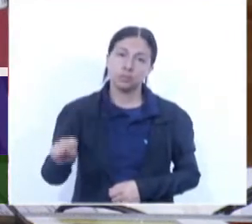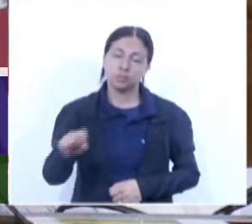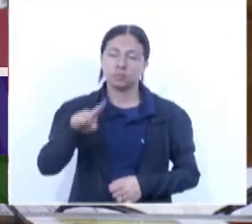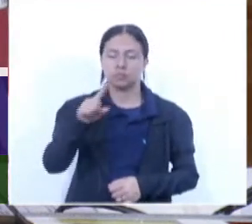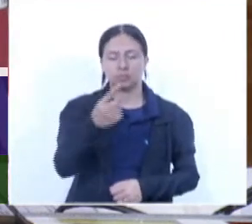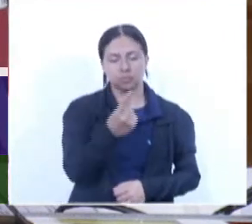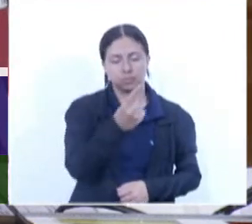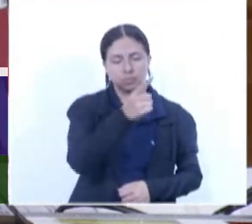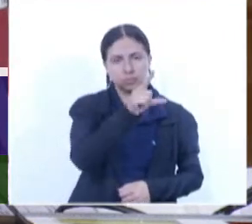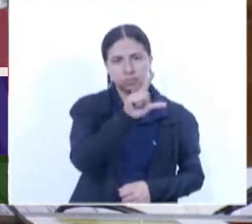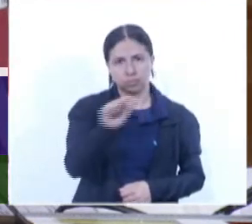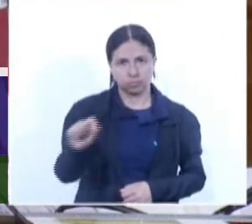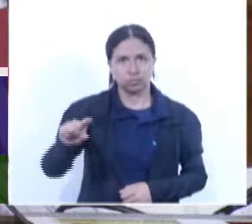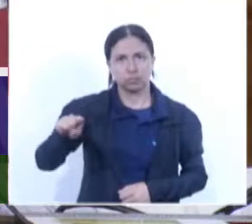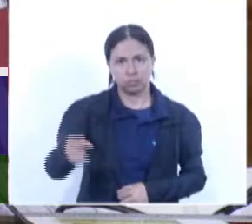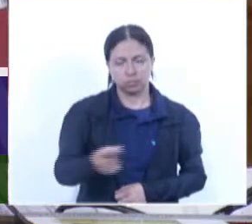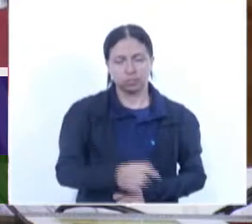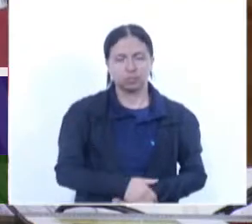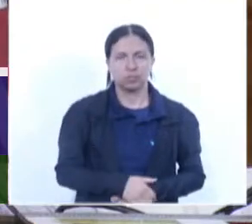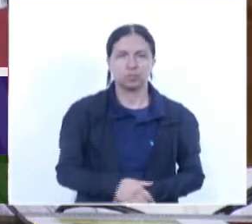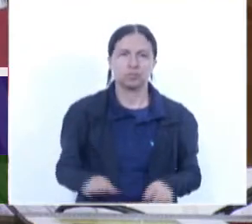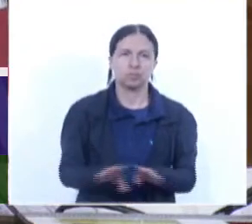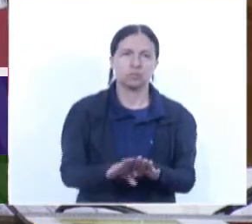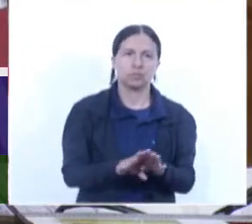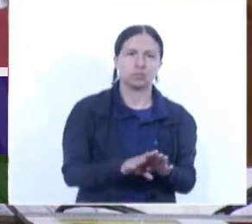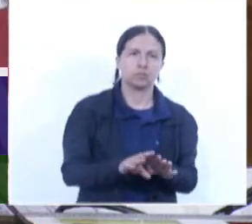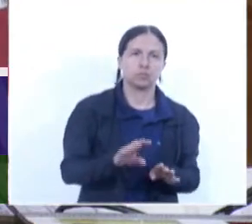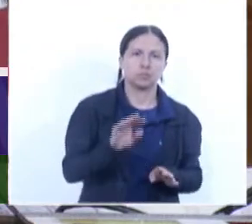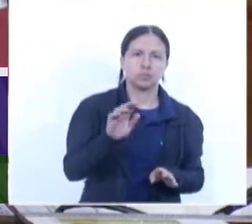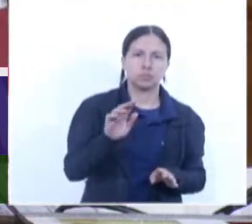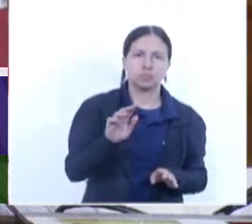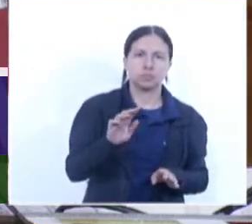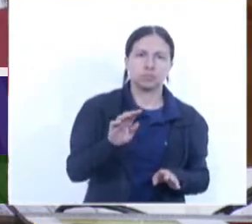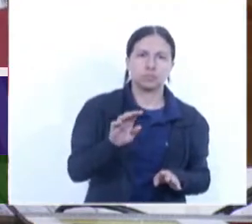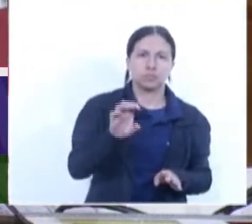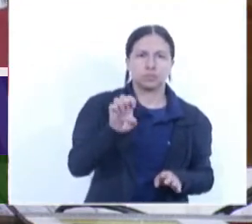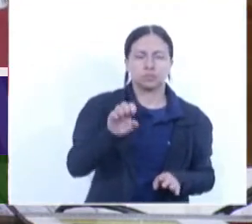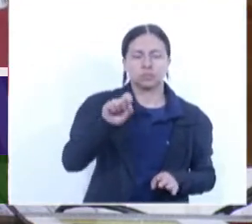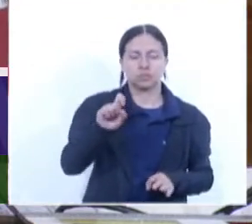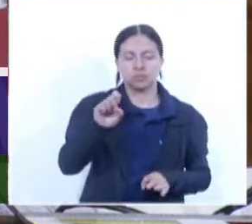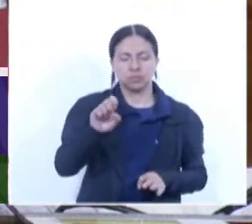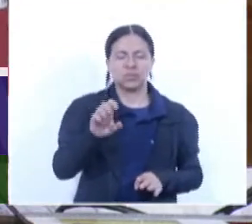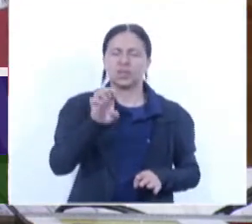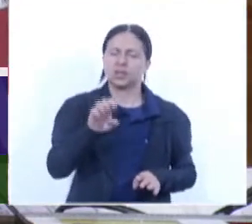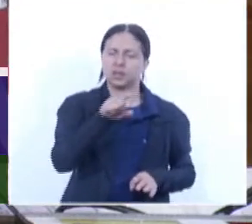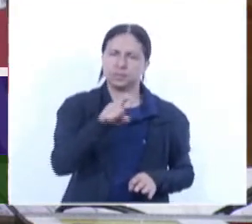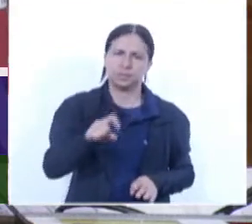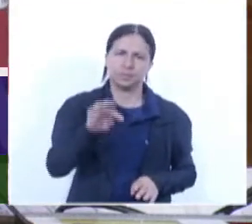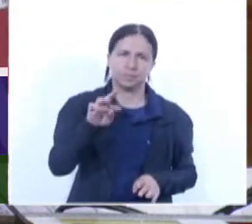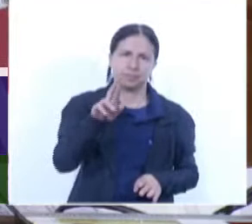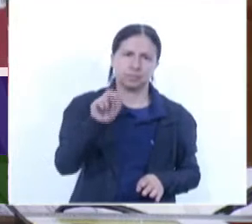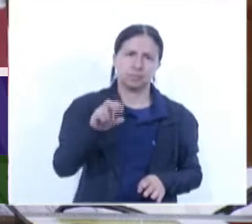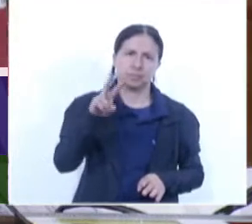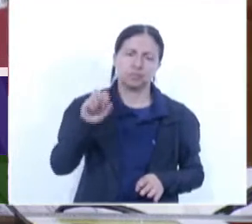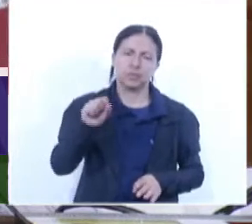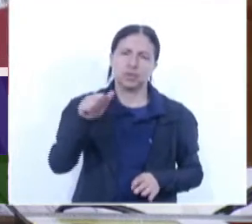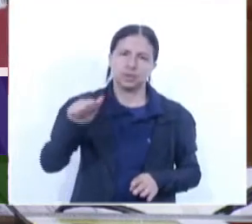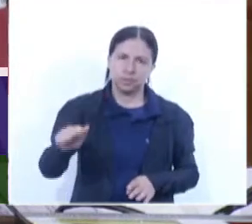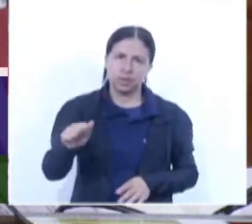Grêmio Recreativo extravasa 50 Ah para social Santos paraplécio de Uberlândia de 50